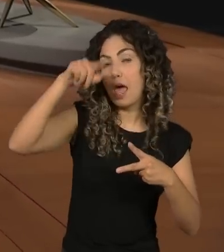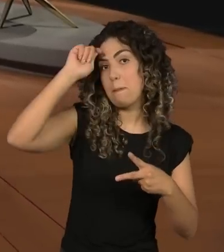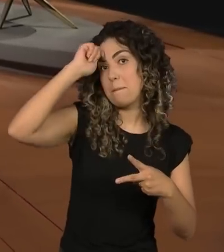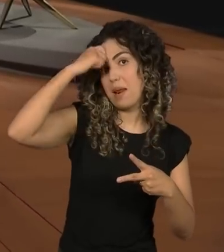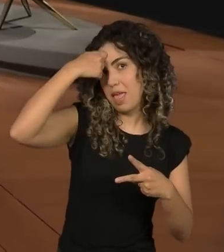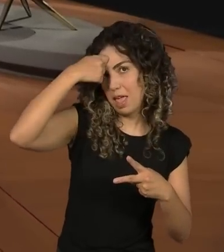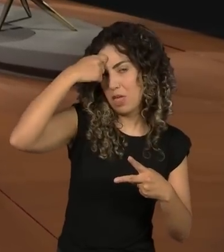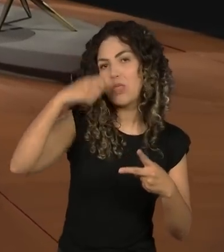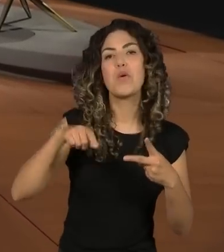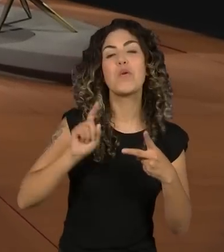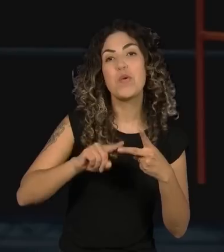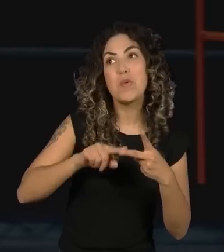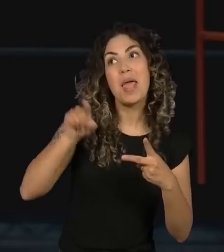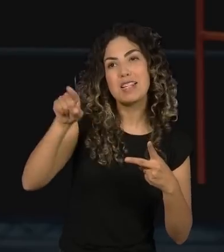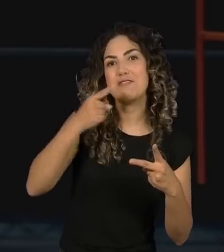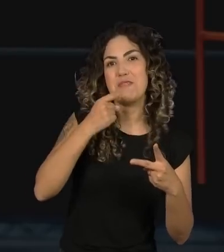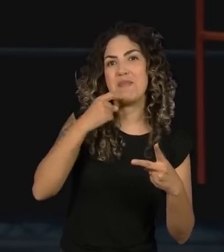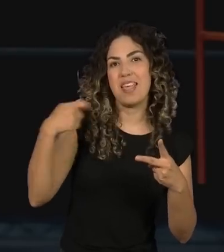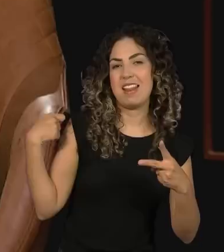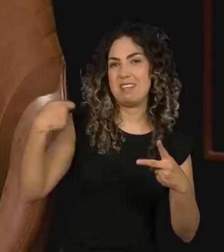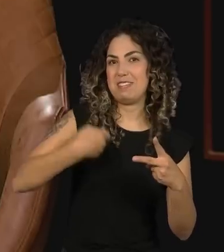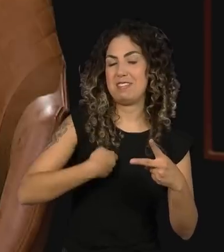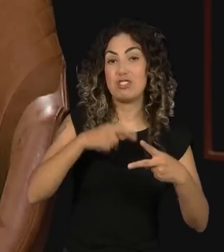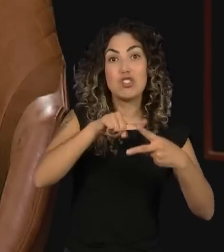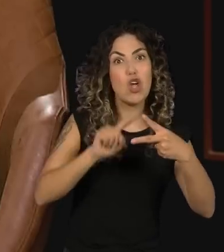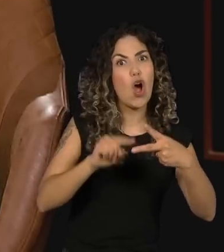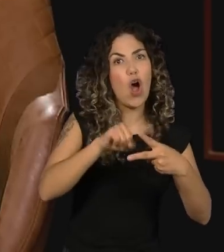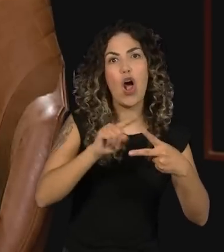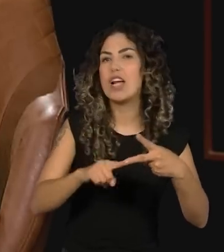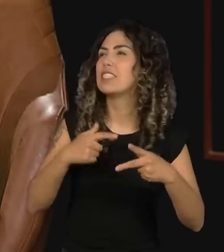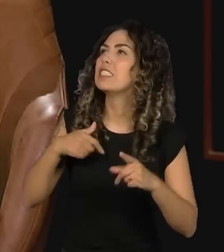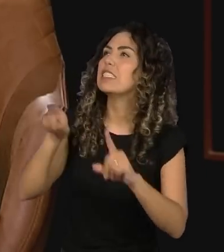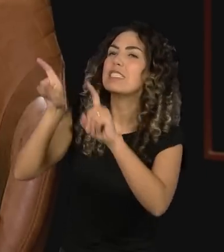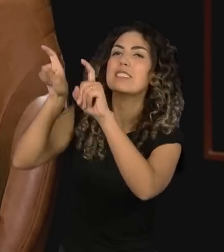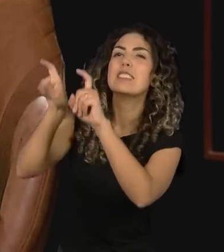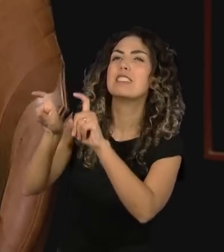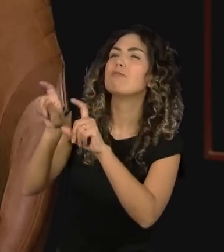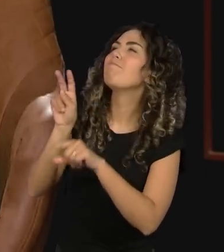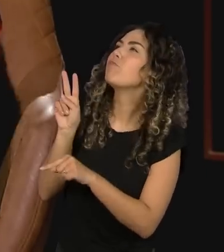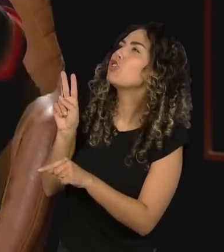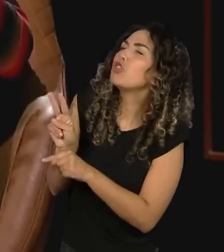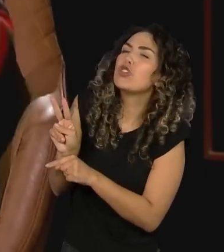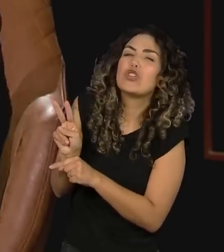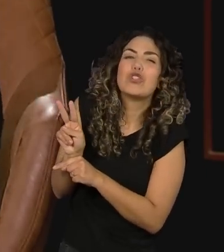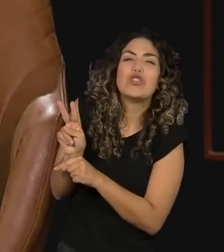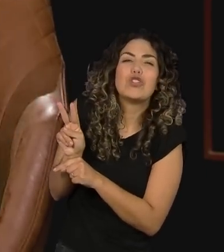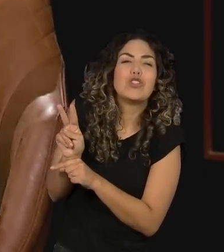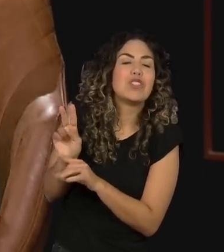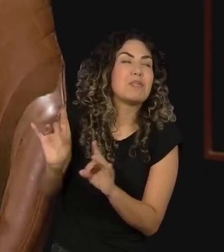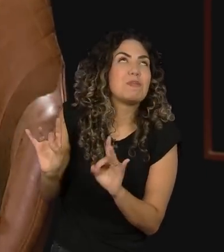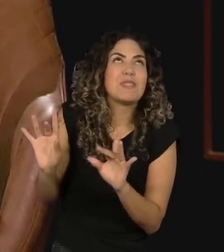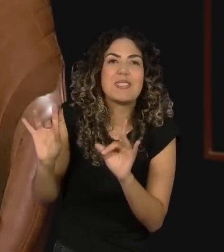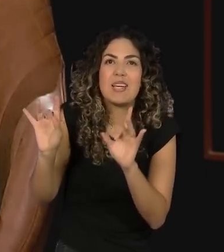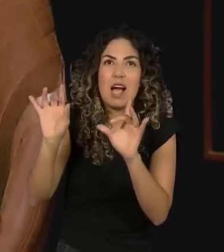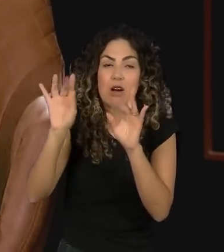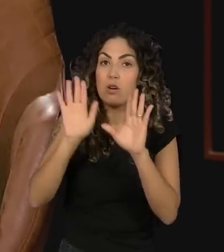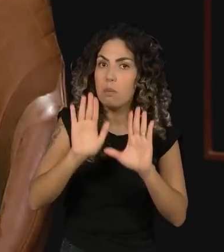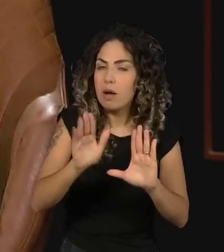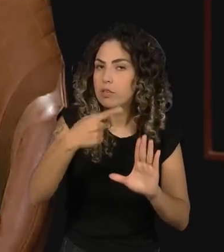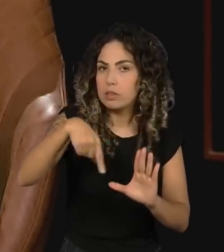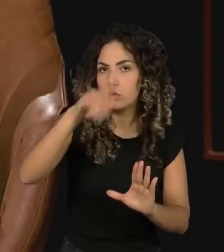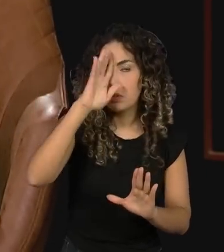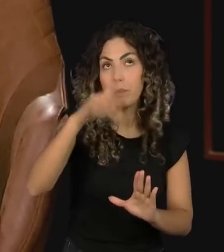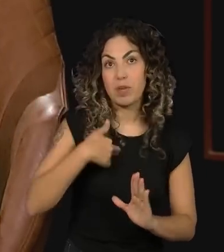e esse manto do Zé Cabaleiro, que eu chamo de manto. Só para vocês terem uma ideia, tá? Das interligações. Eu estudei numa